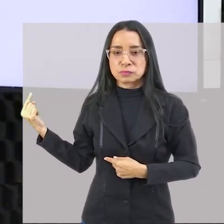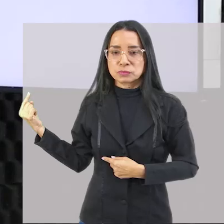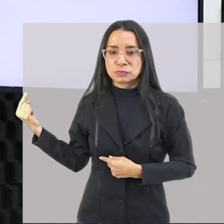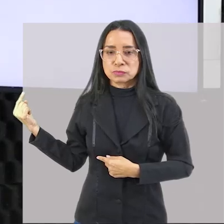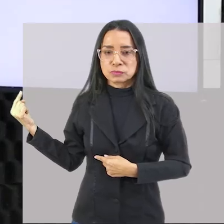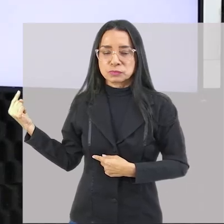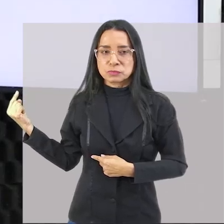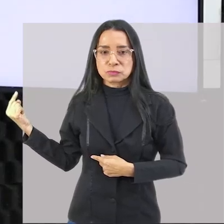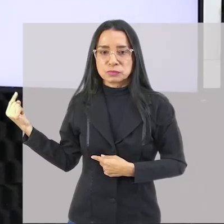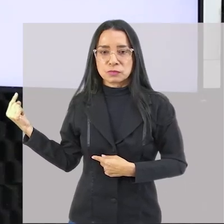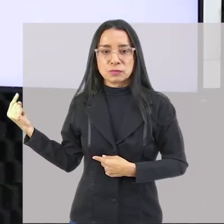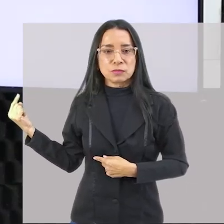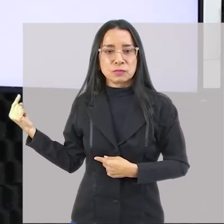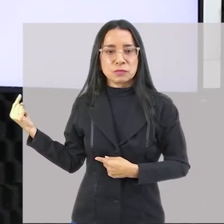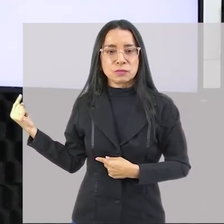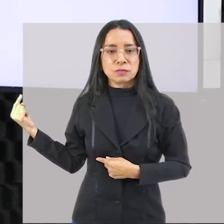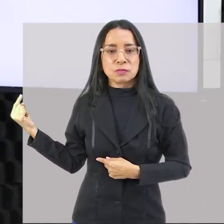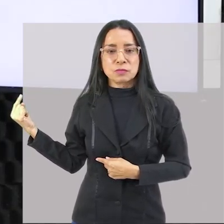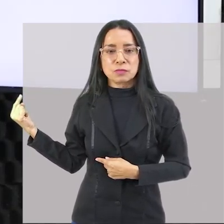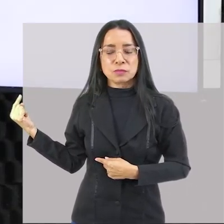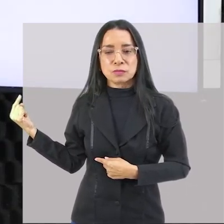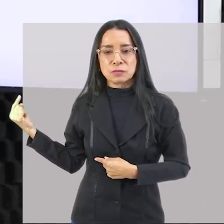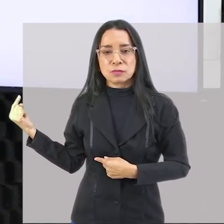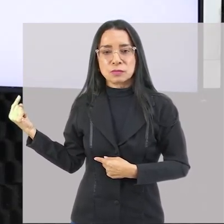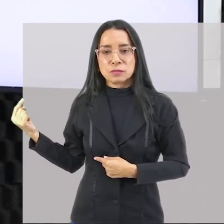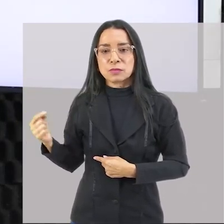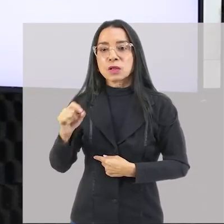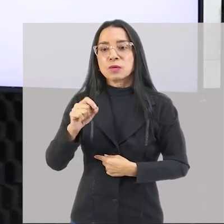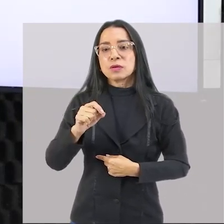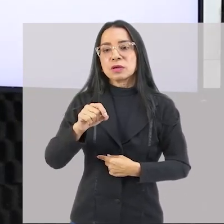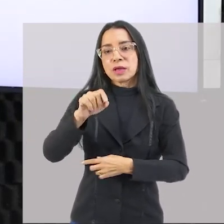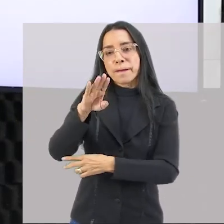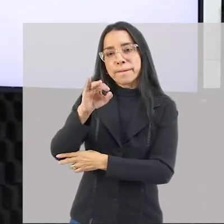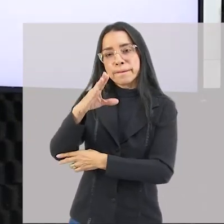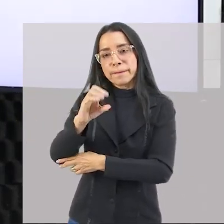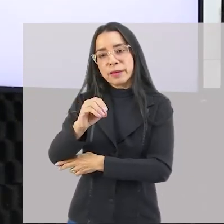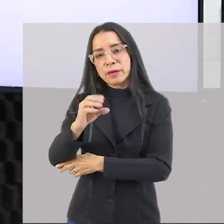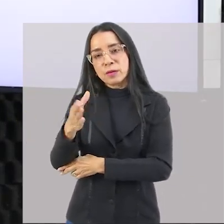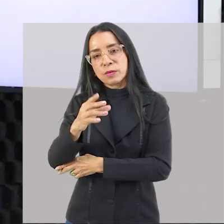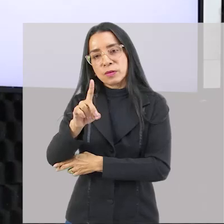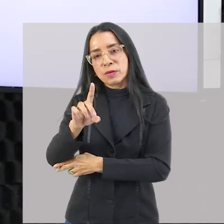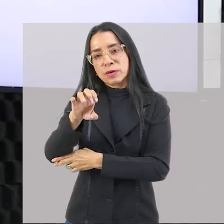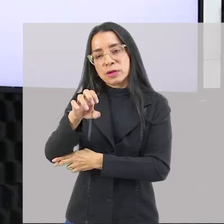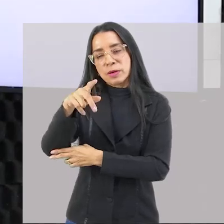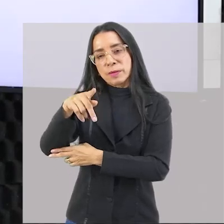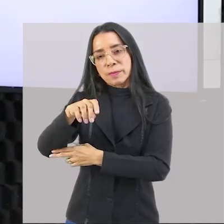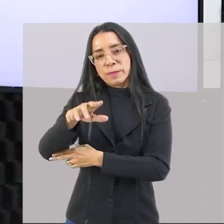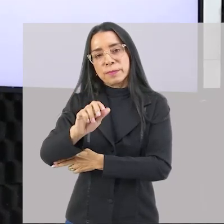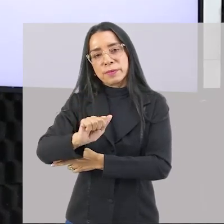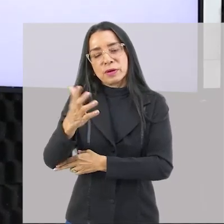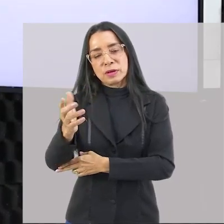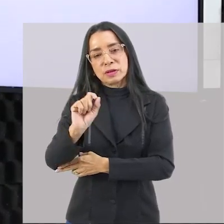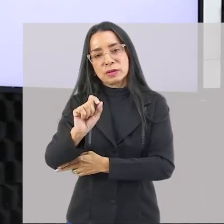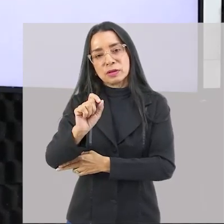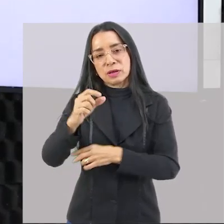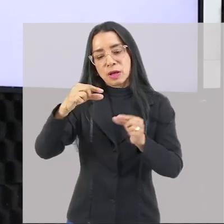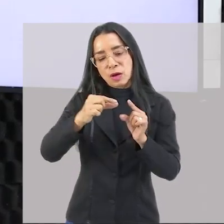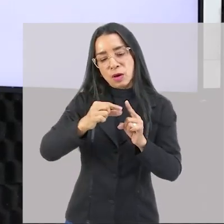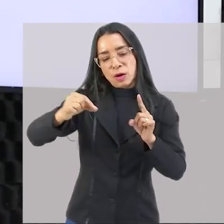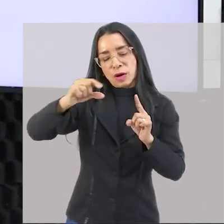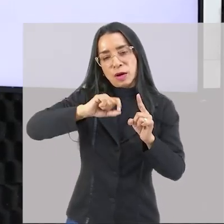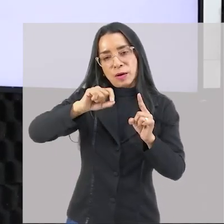bico de pena, coleção Ari Ferreira Macedo. O que é bico de pena, professor? É, como o nome diz, uma pena